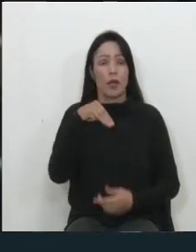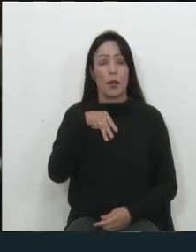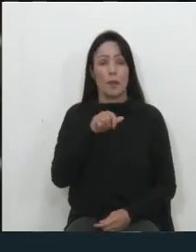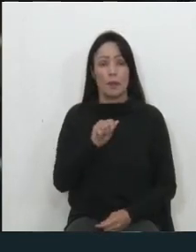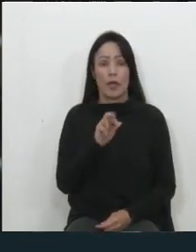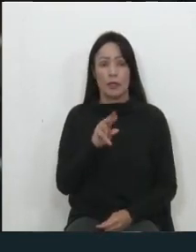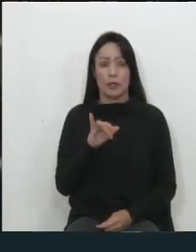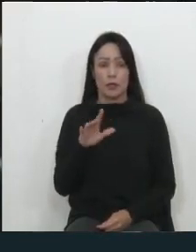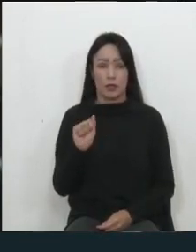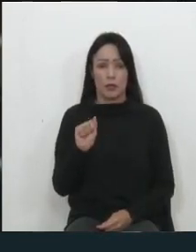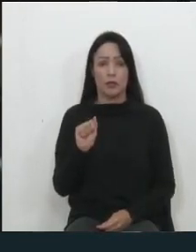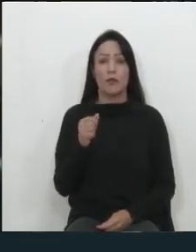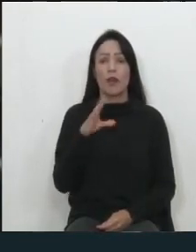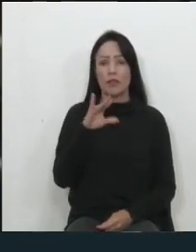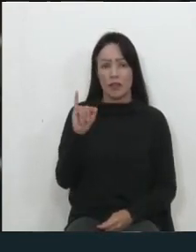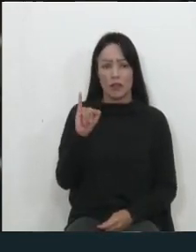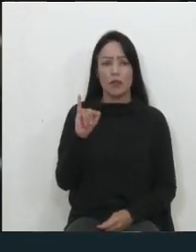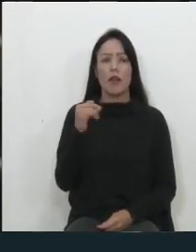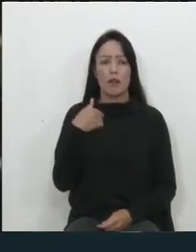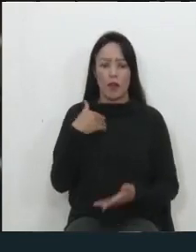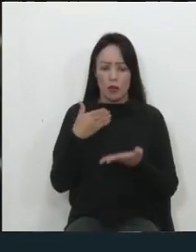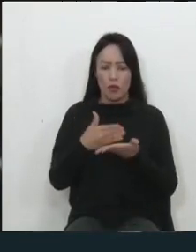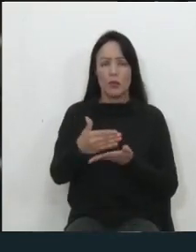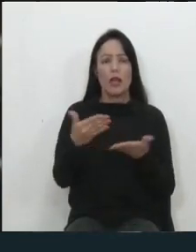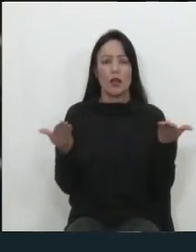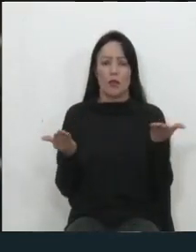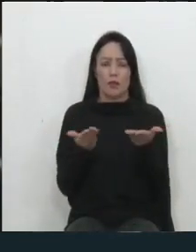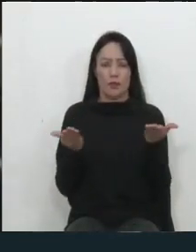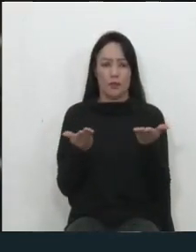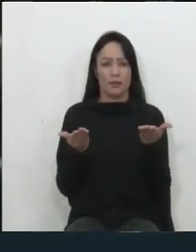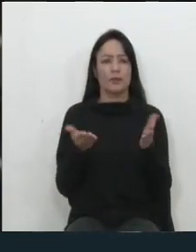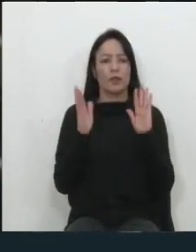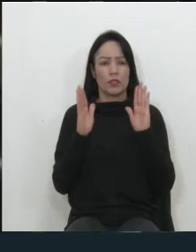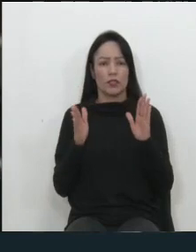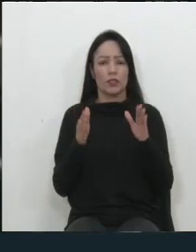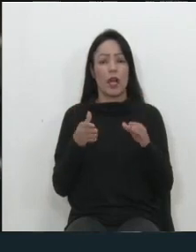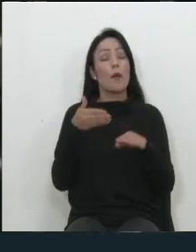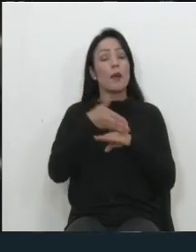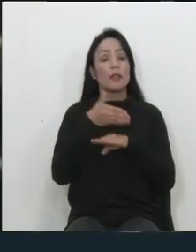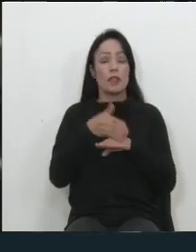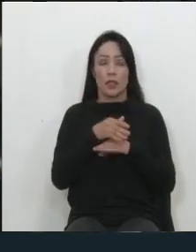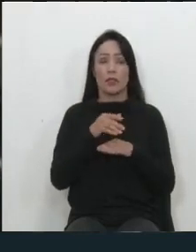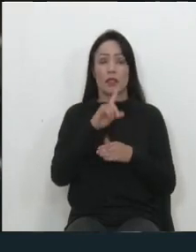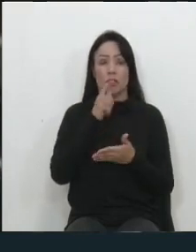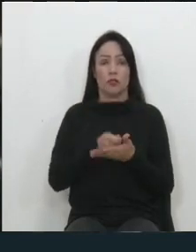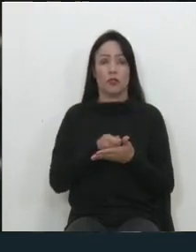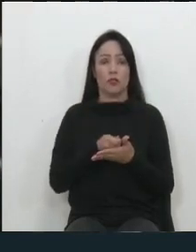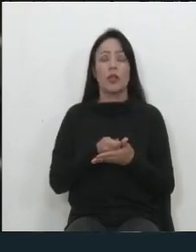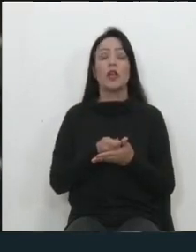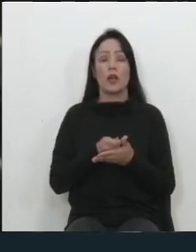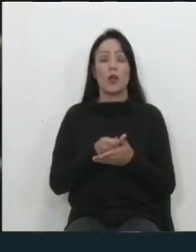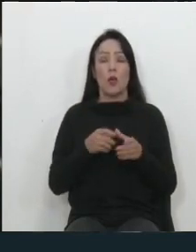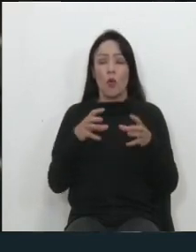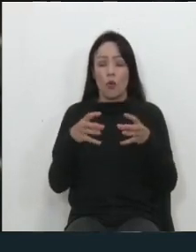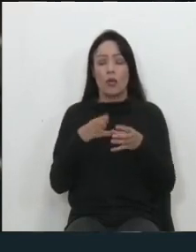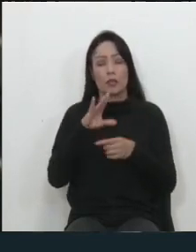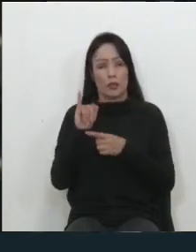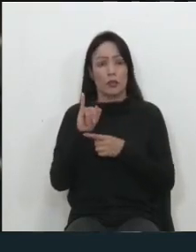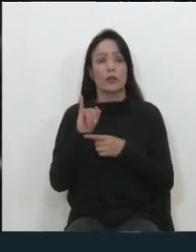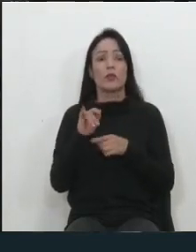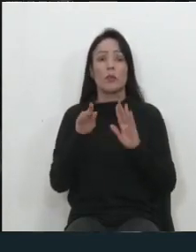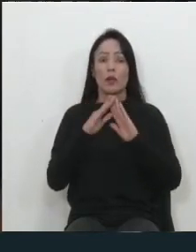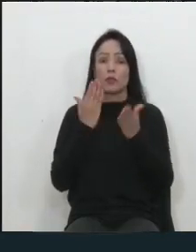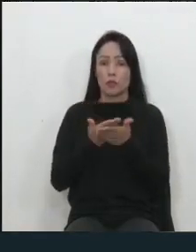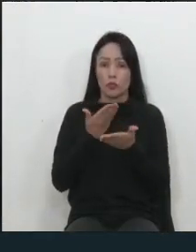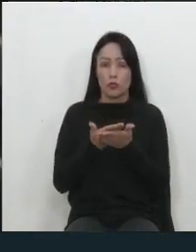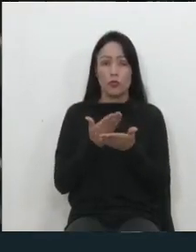essa aí deve ter encaminhamento a partir de agora, com a composição já definida. E também uma comissão especial de estudos aí proposta pela vereadora